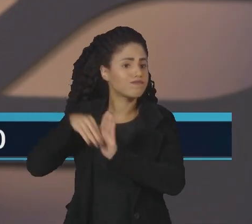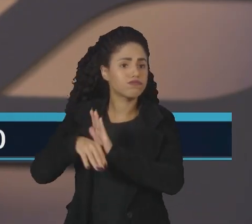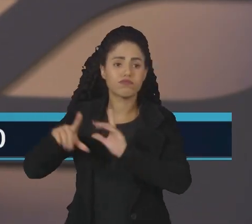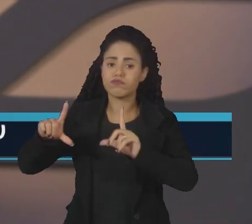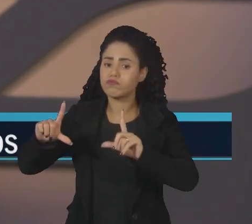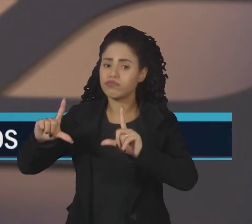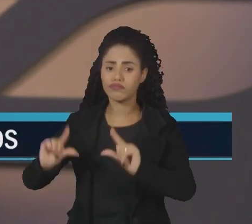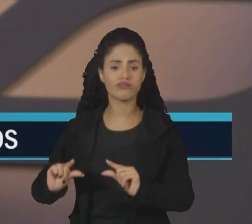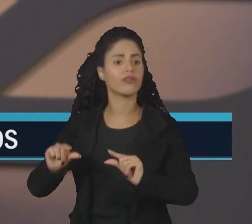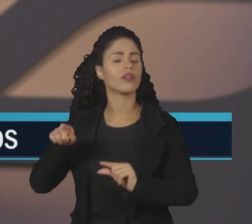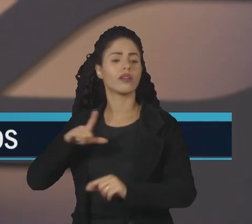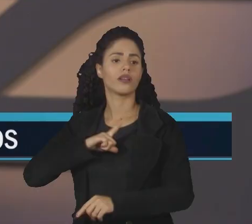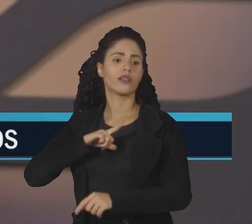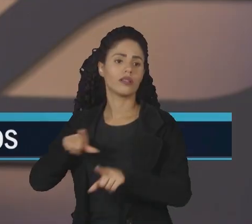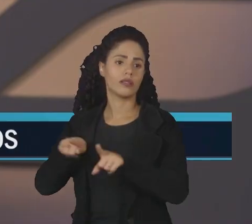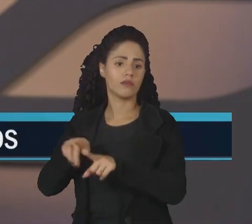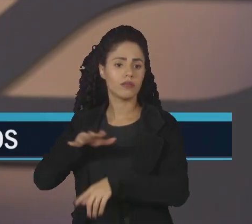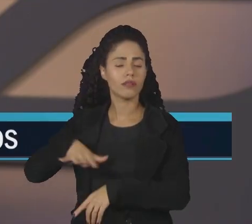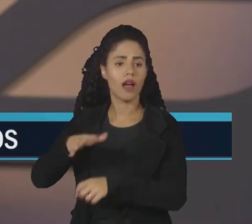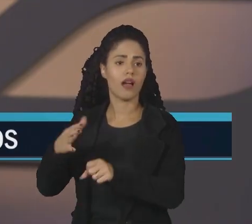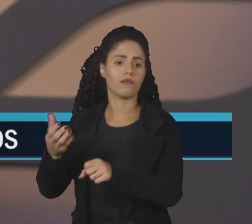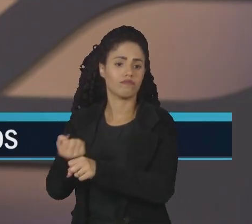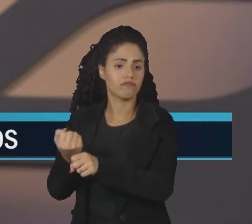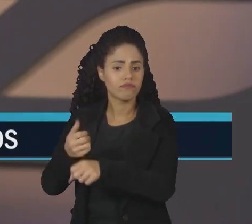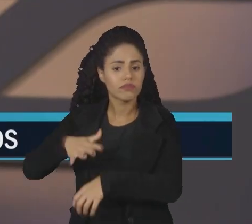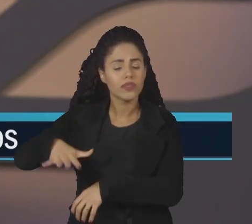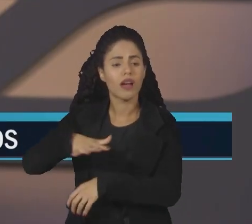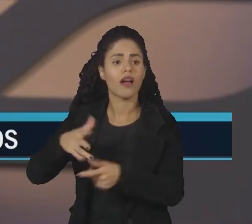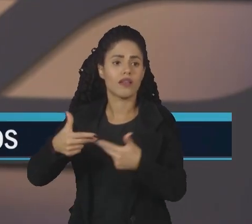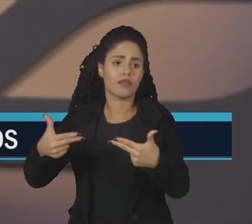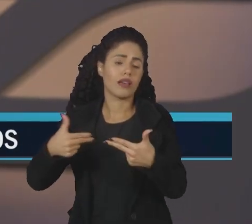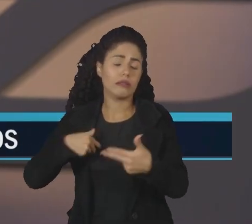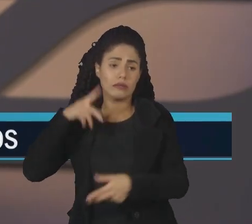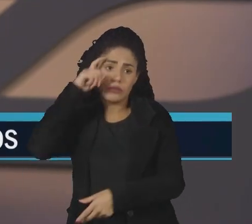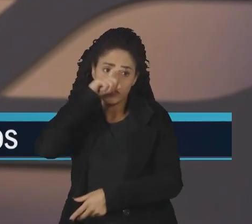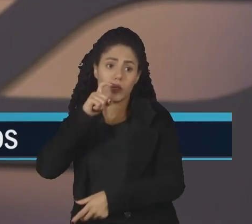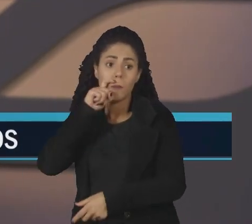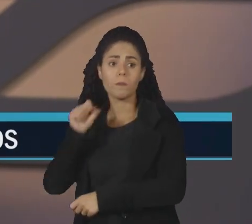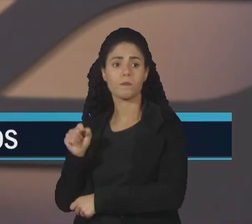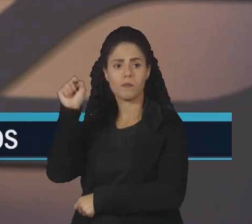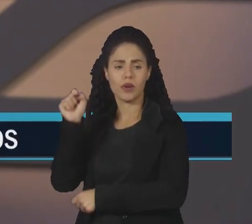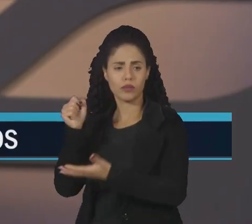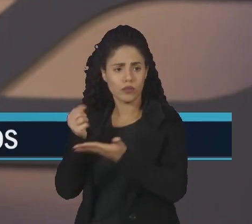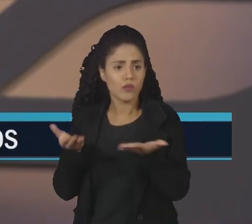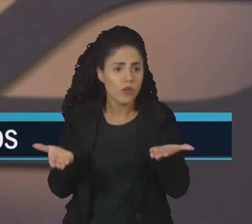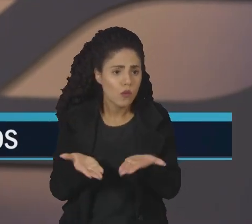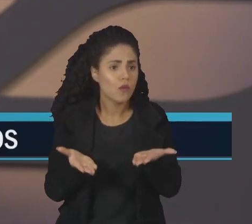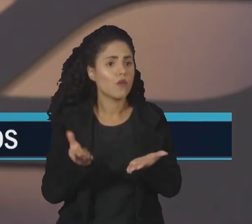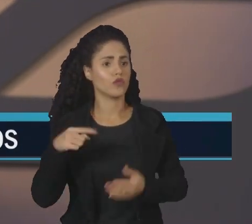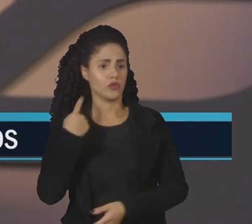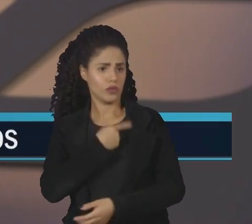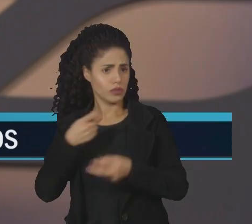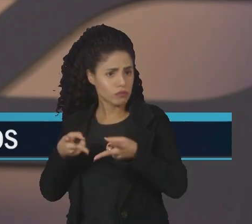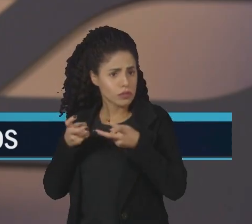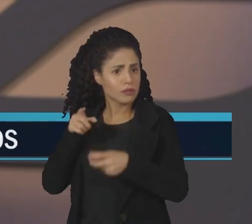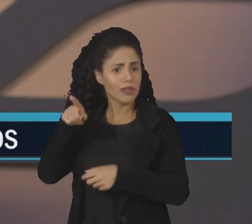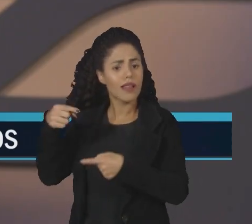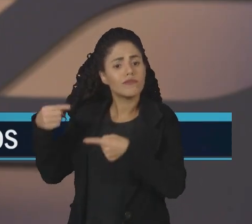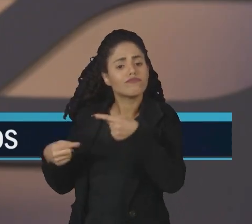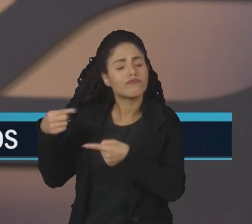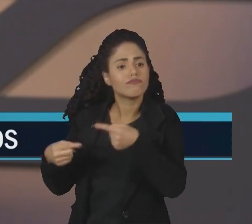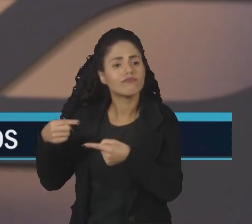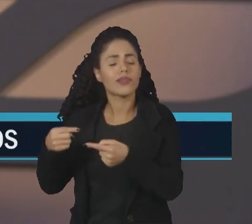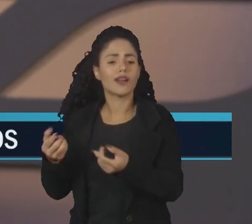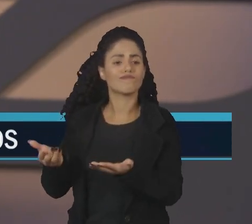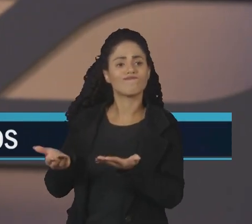e até a reconstrução econômica é muito mais complicada. Acho até que Maduro acaba, hoje, a crise política é um pouco um